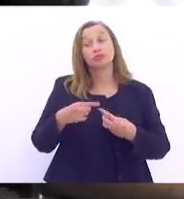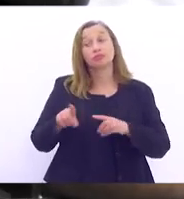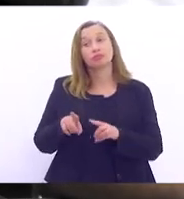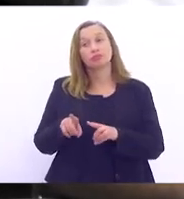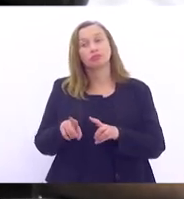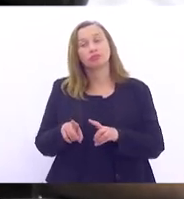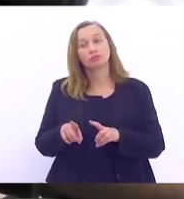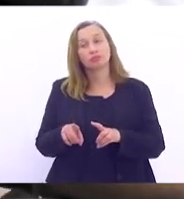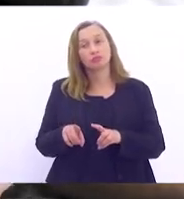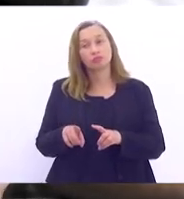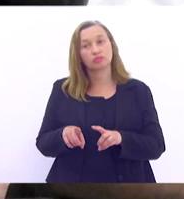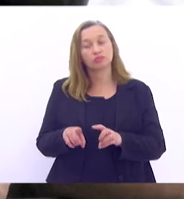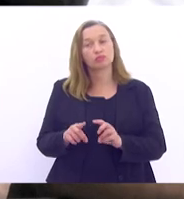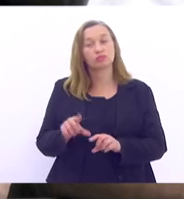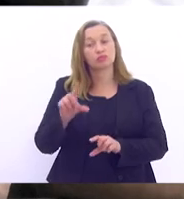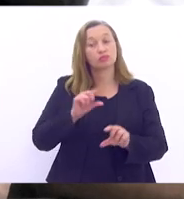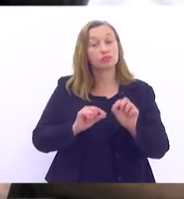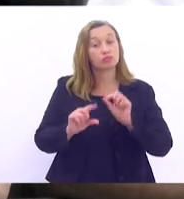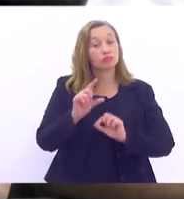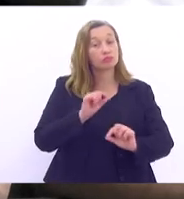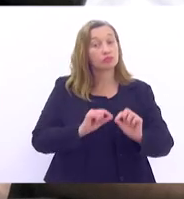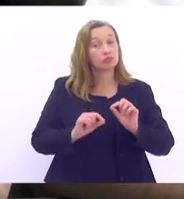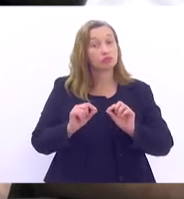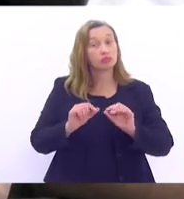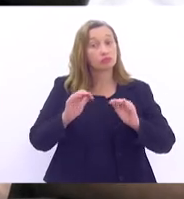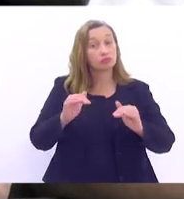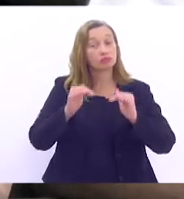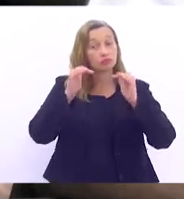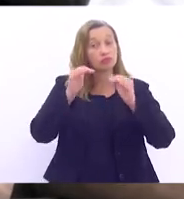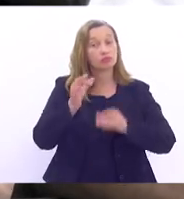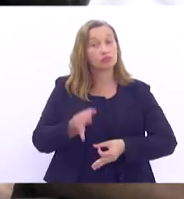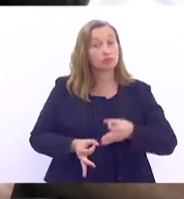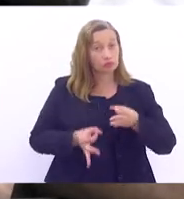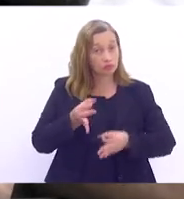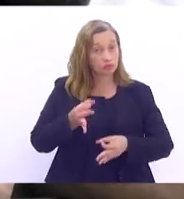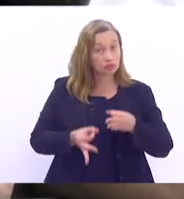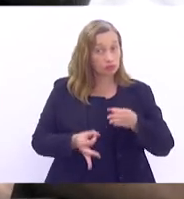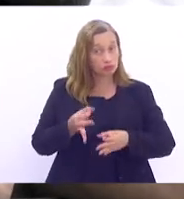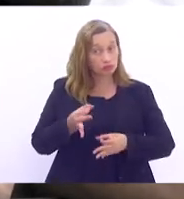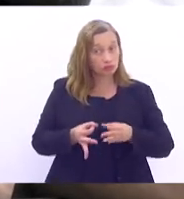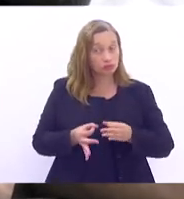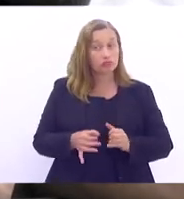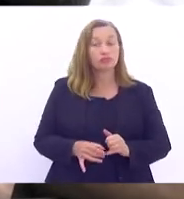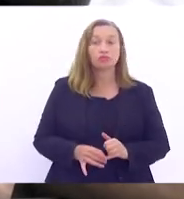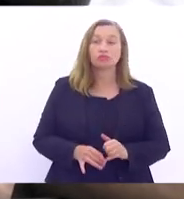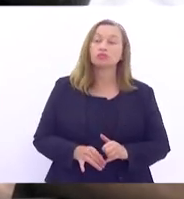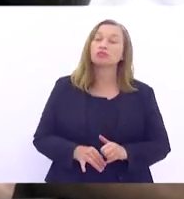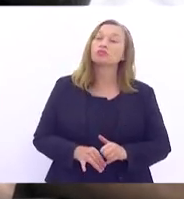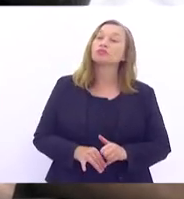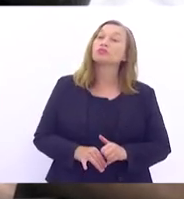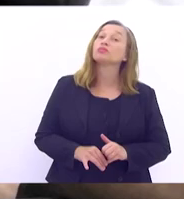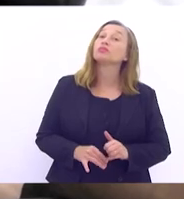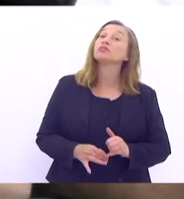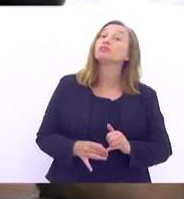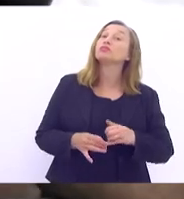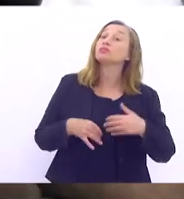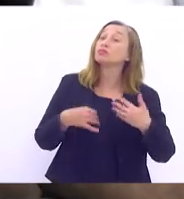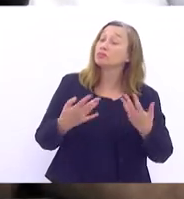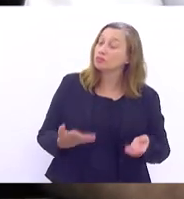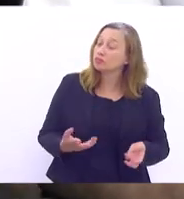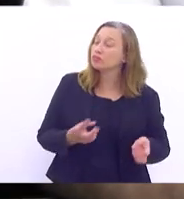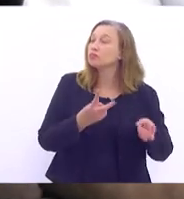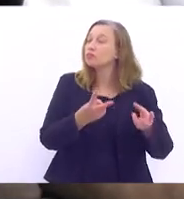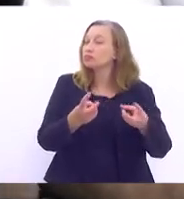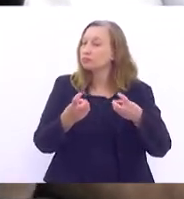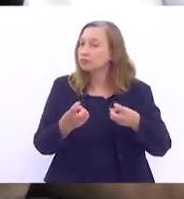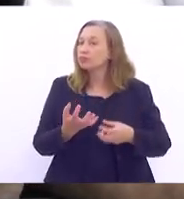diretamente decisões colegiadas do Supremo Tribunal Federal. Então, era essa a observação